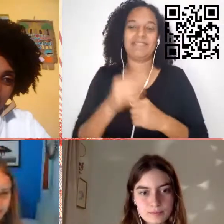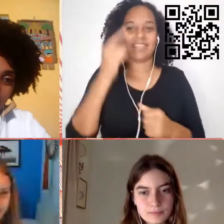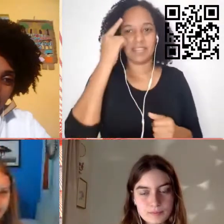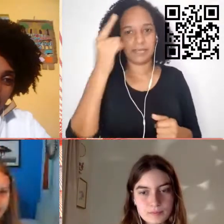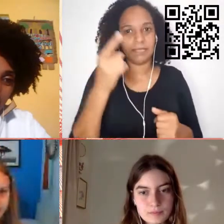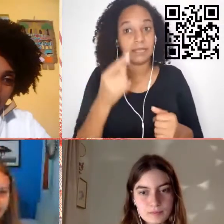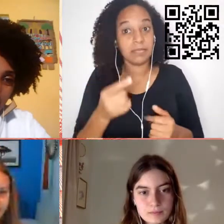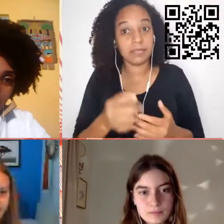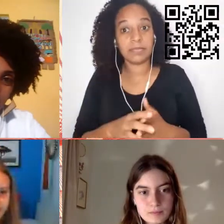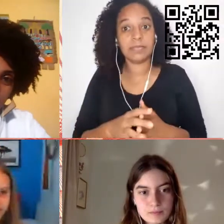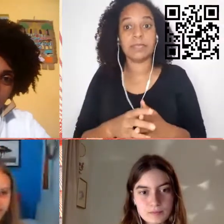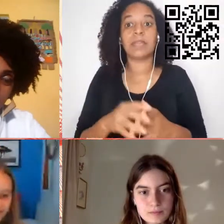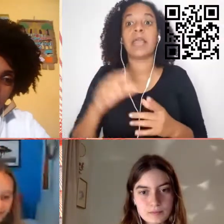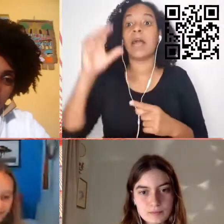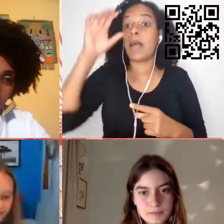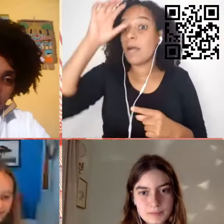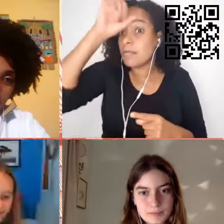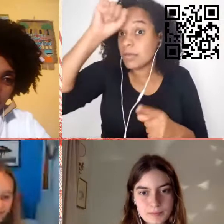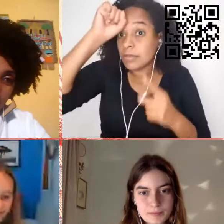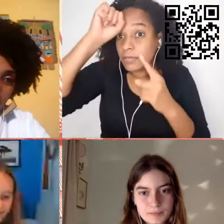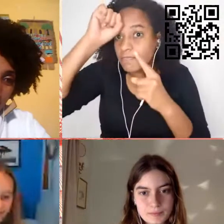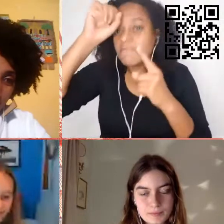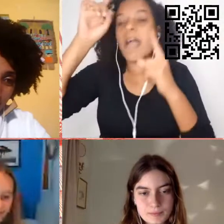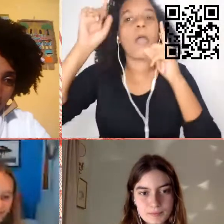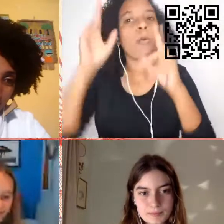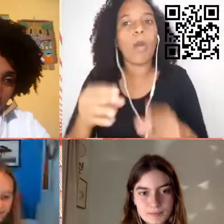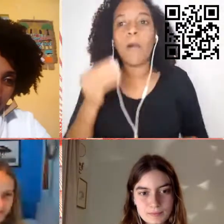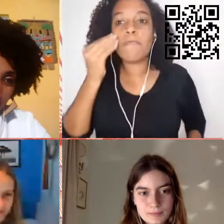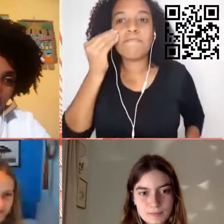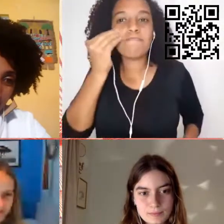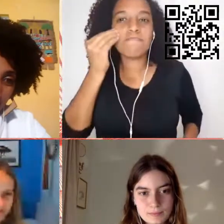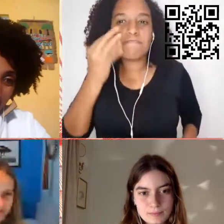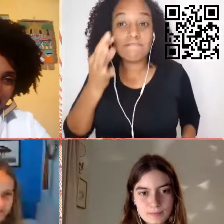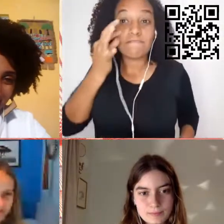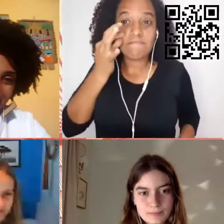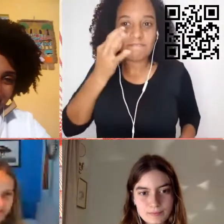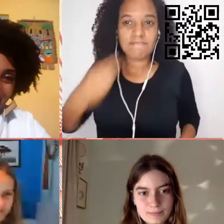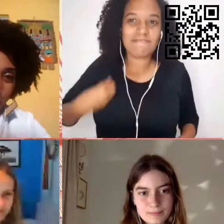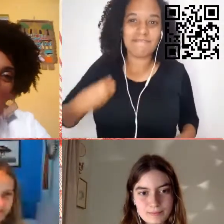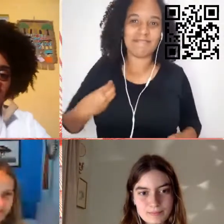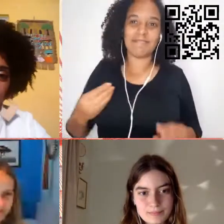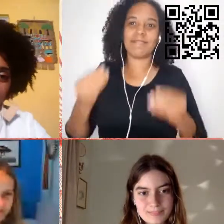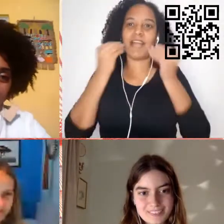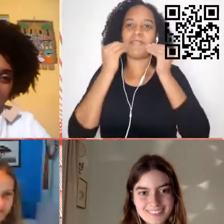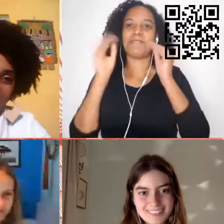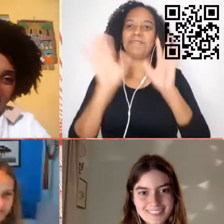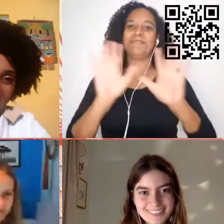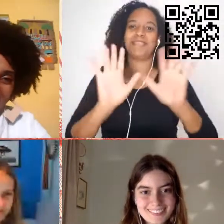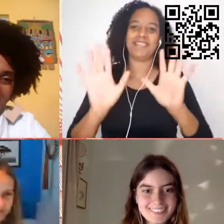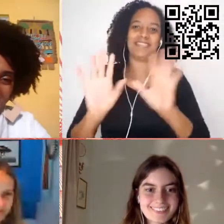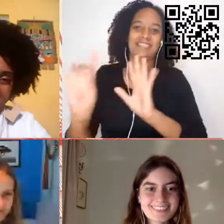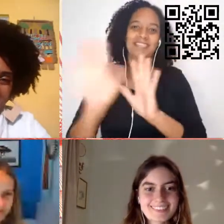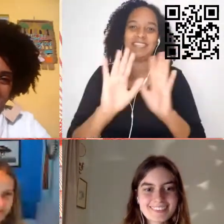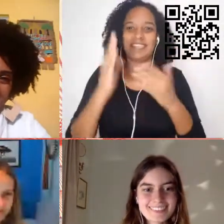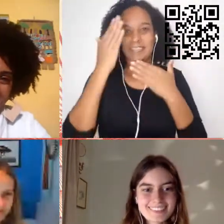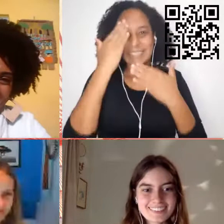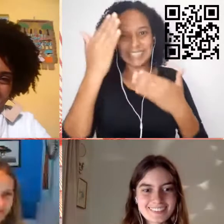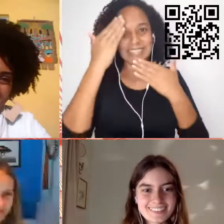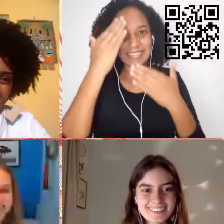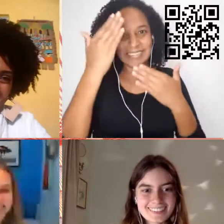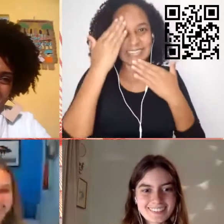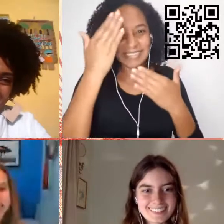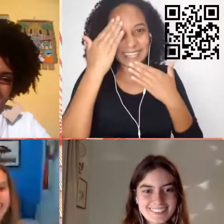que aprender é uma experiência viva. Um beijo, muito, muito obrigada. Estou